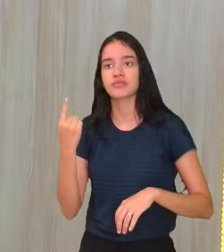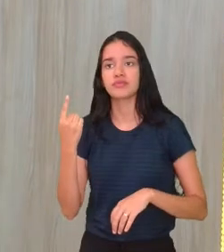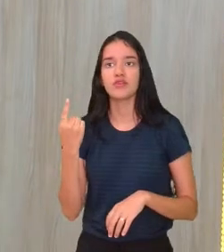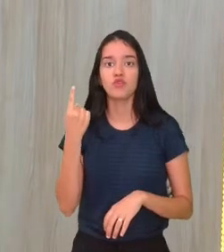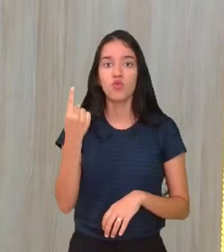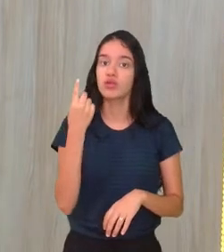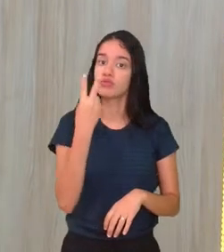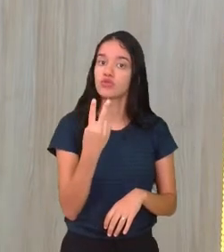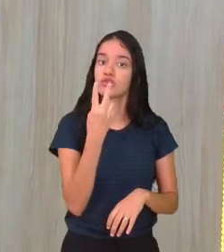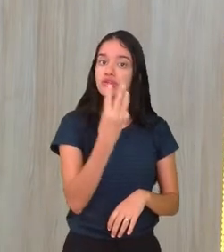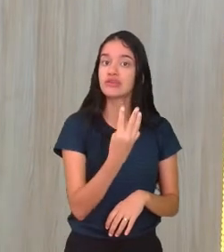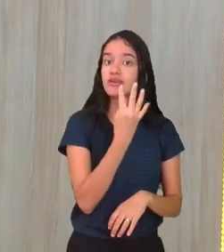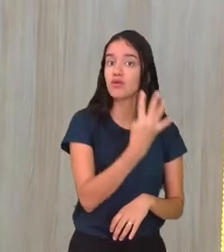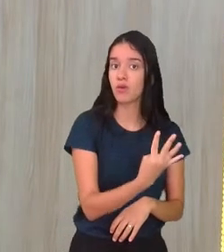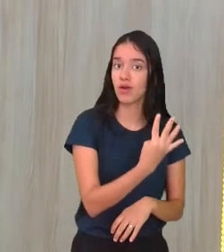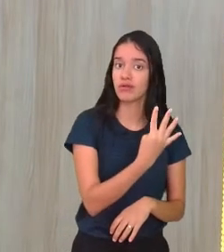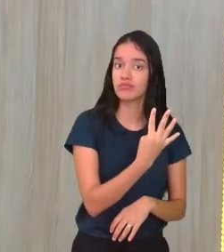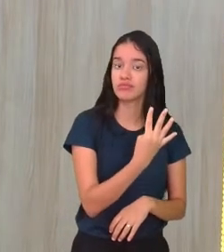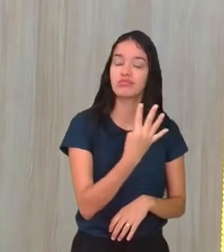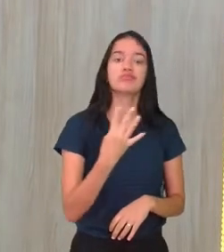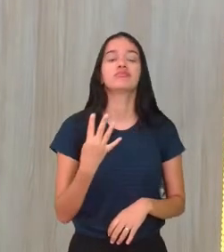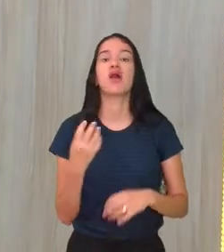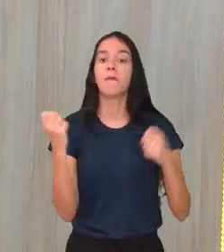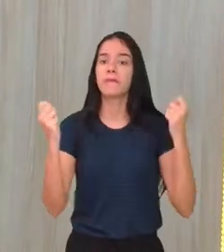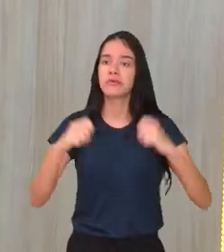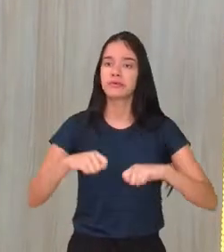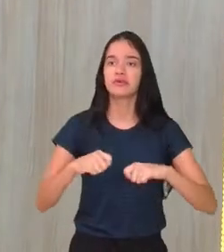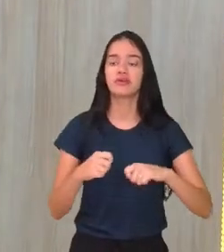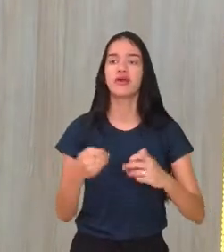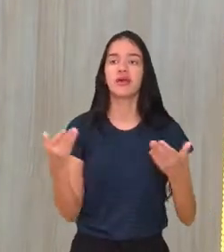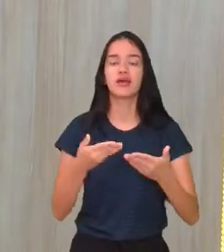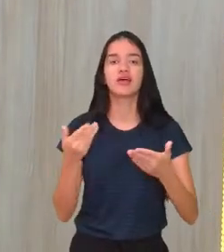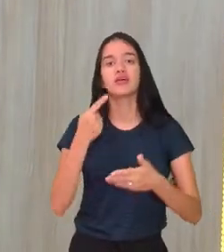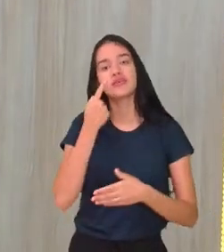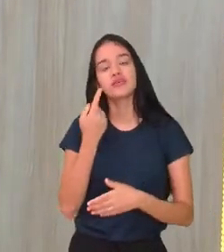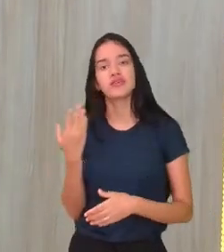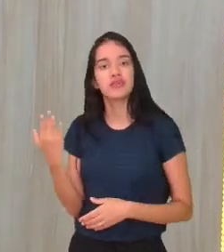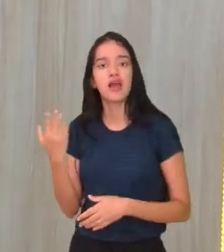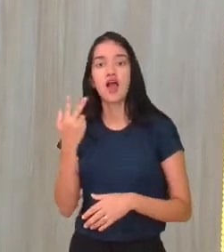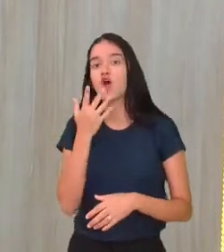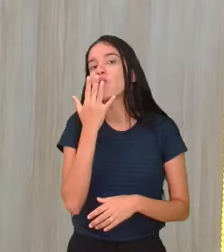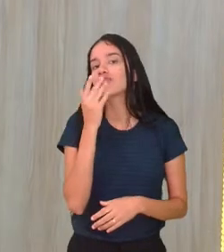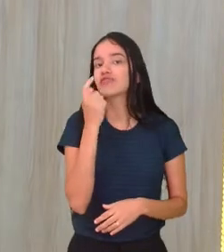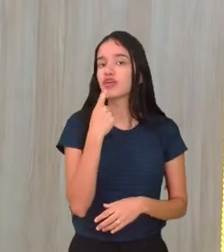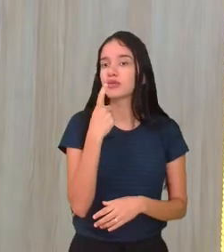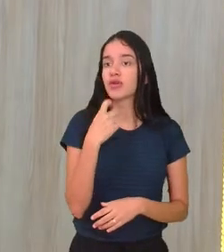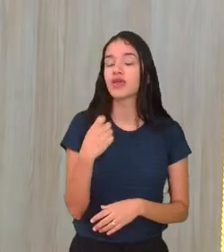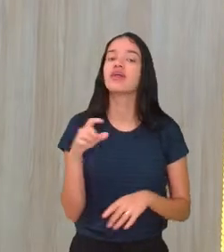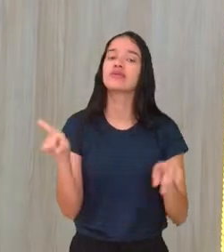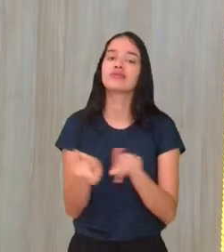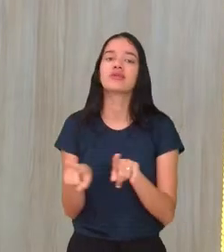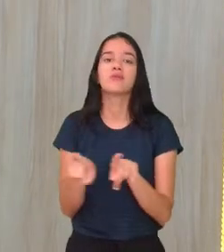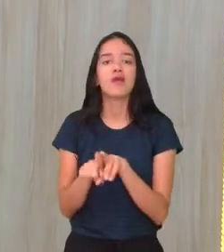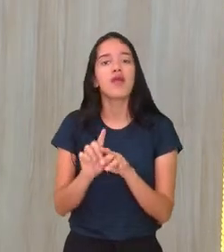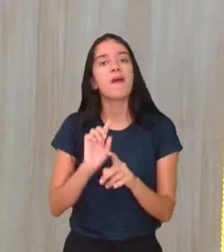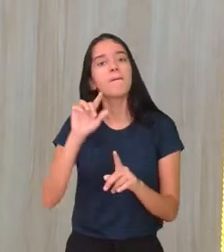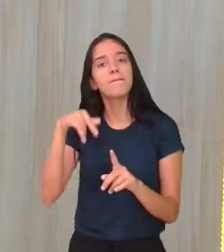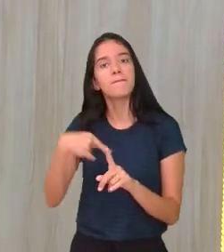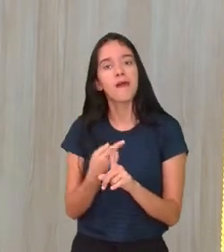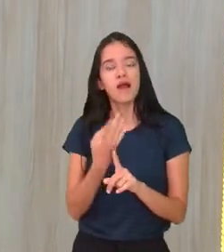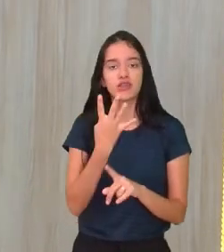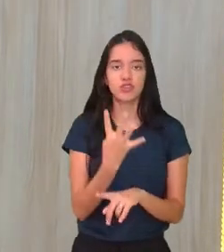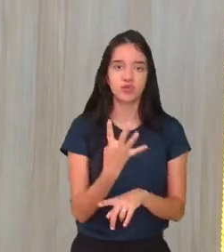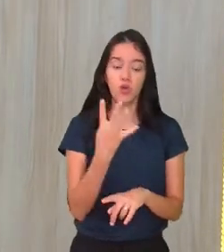Eu tenho 1, 2, 3, 4 possibilidades. Calça vermelha, também mais 4